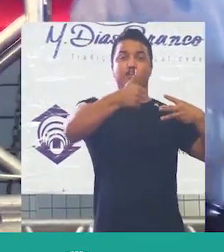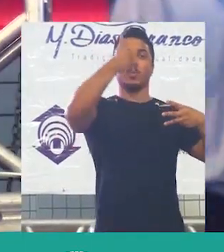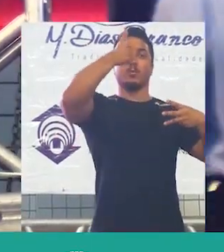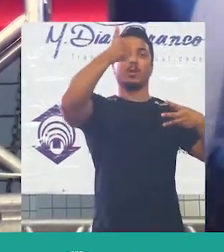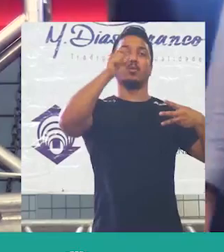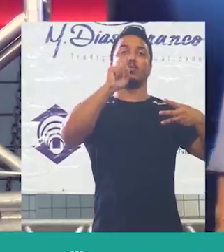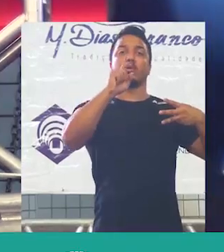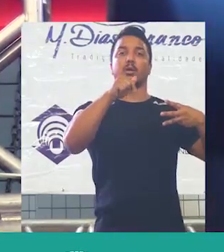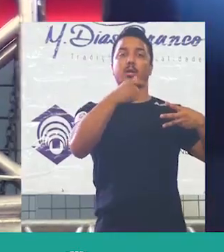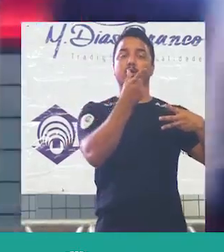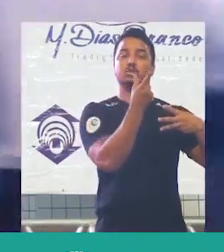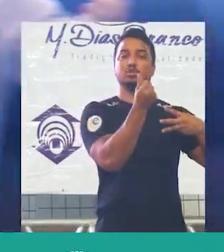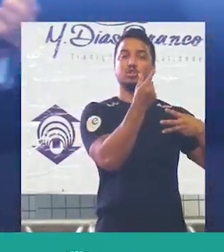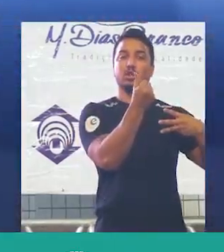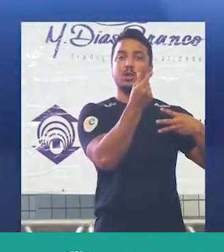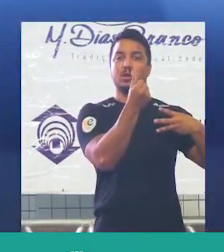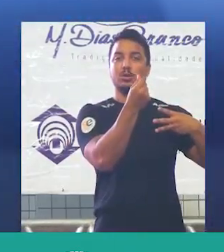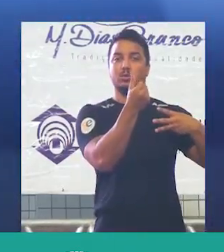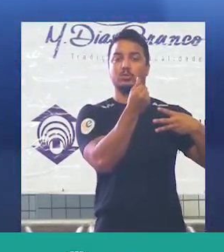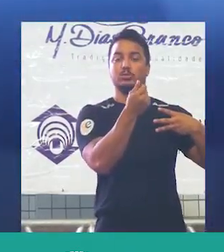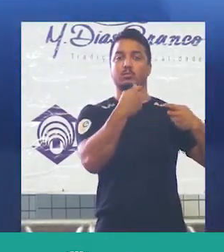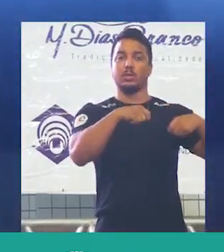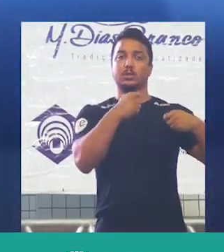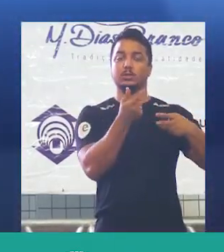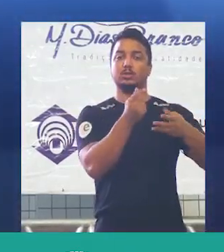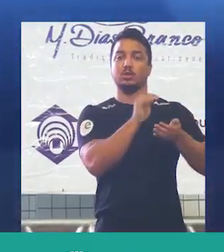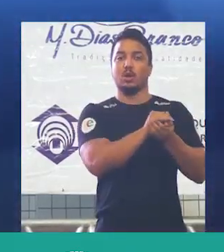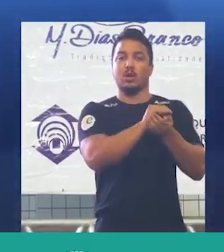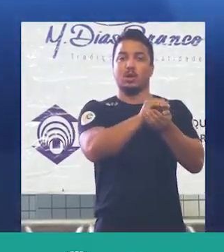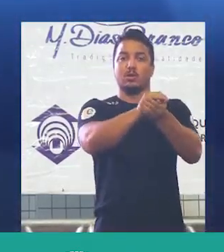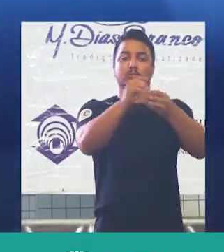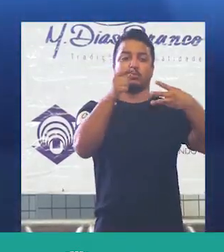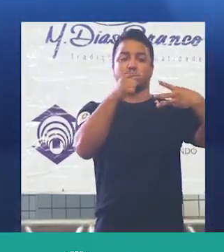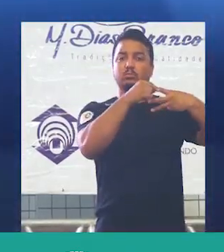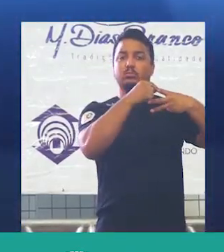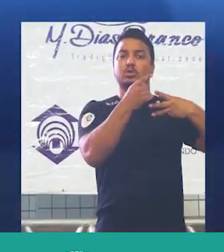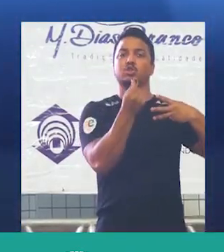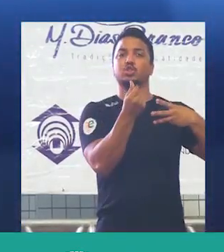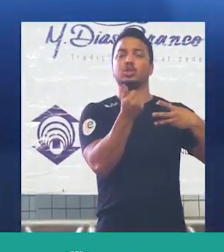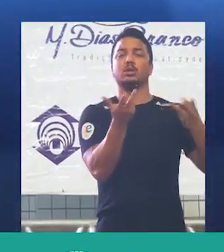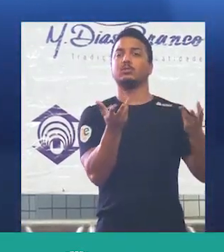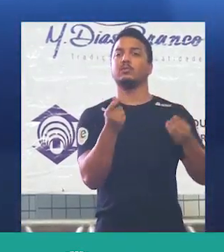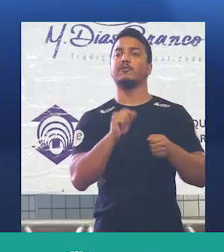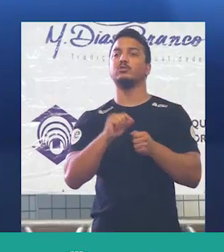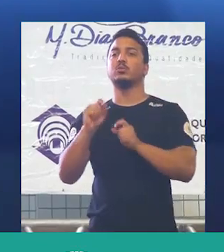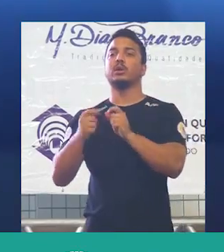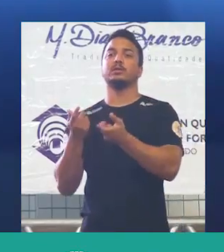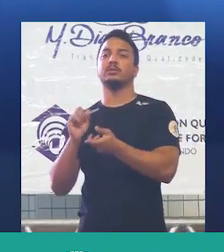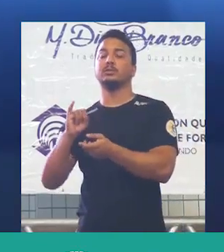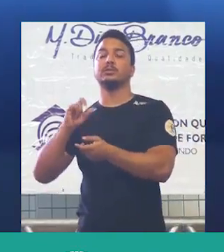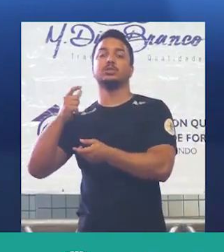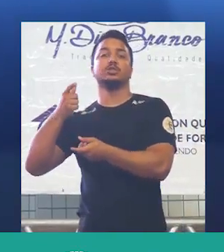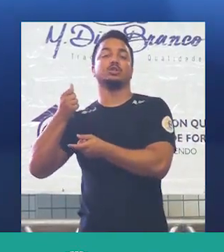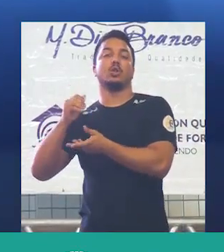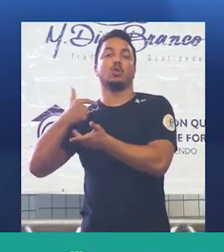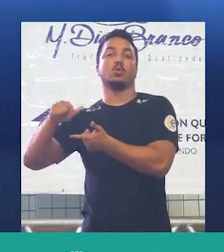precisa, dinheiro. O que é que meu filho faz sem dinheiro na vida? Faz o quê?